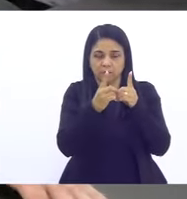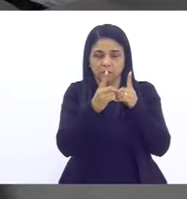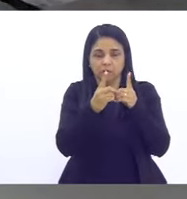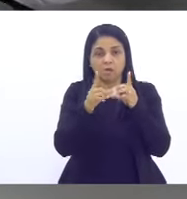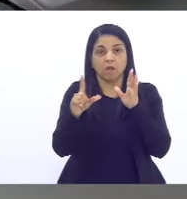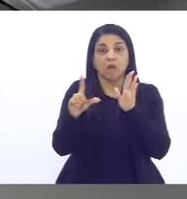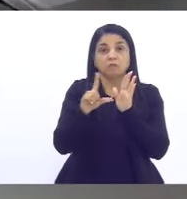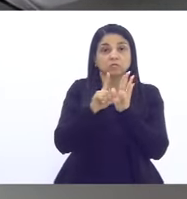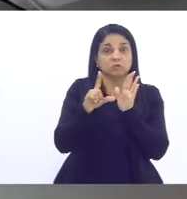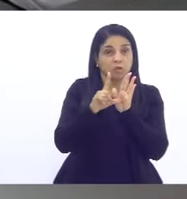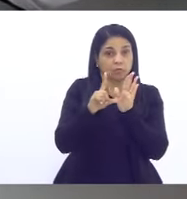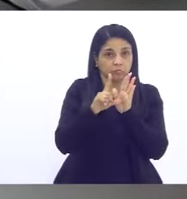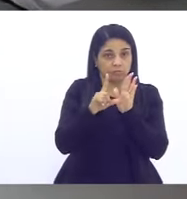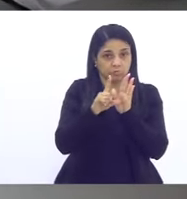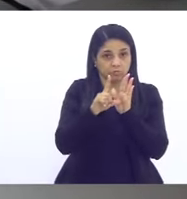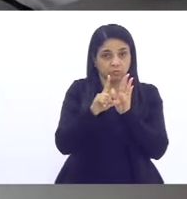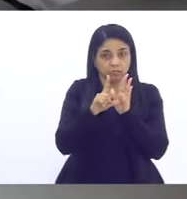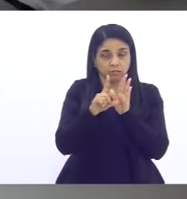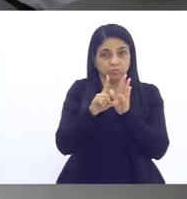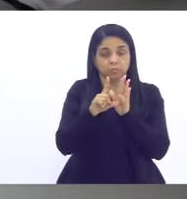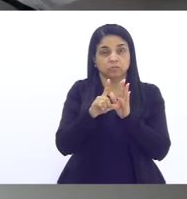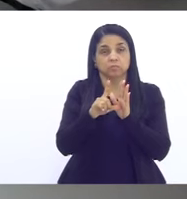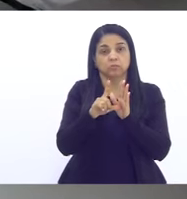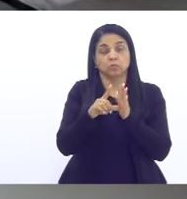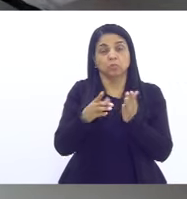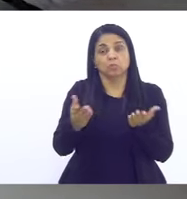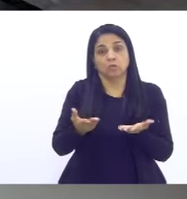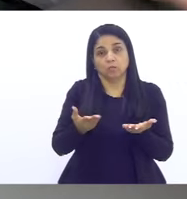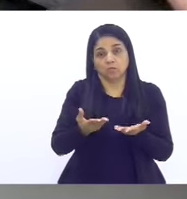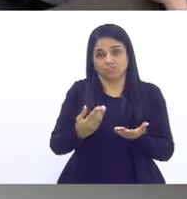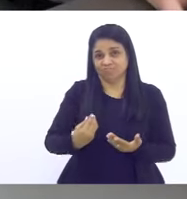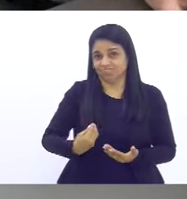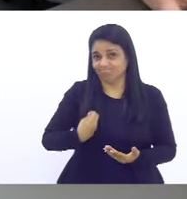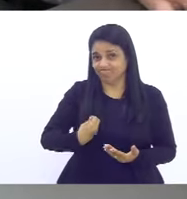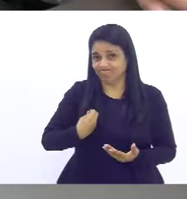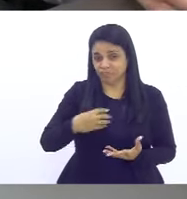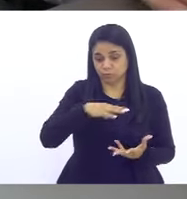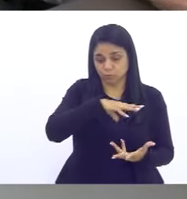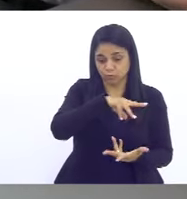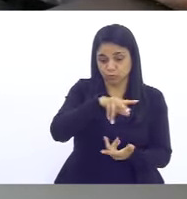lojas. A gente vive num mundo que ele está cada vez mais